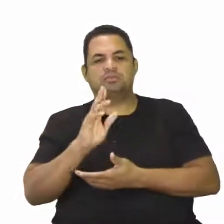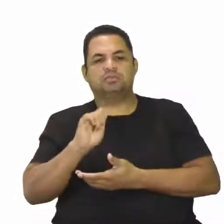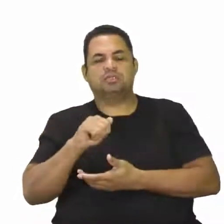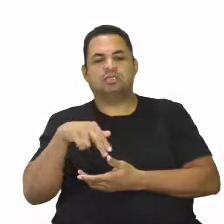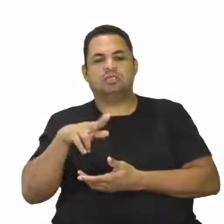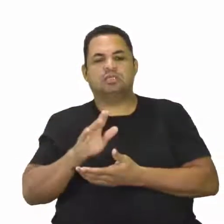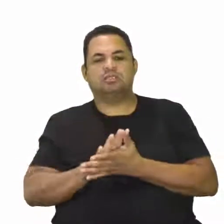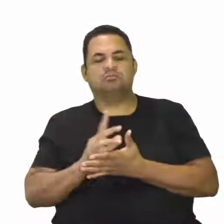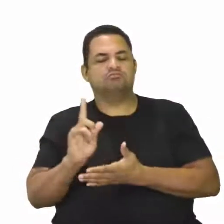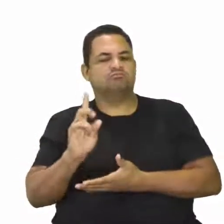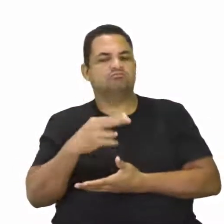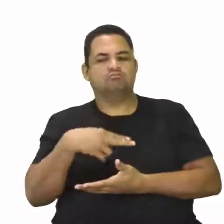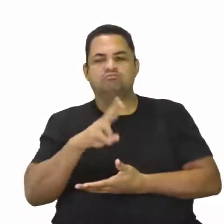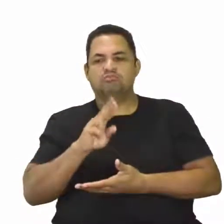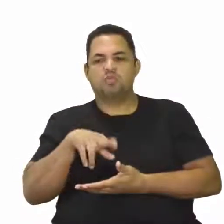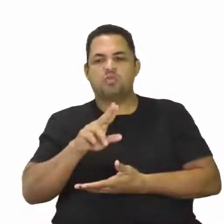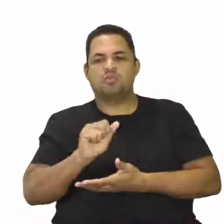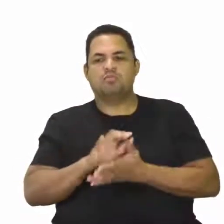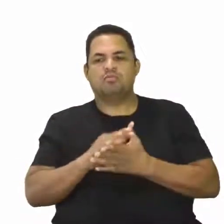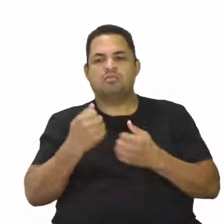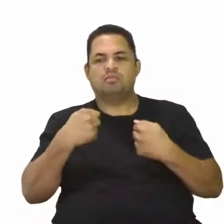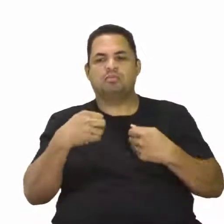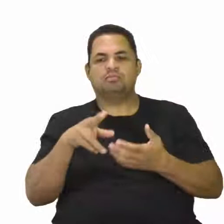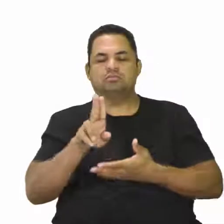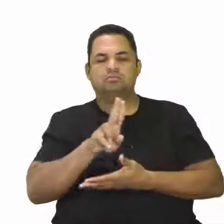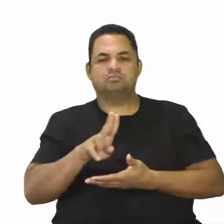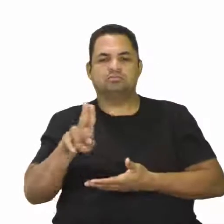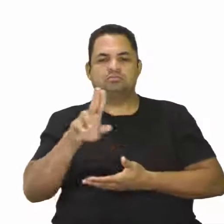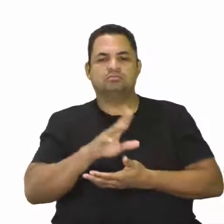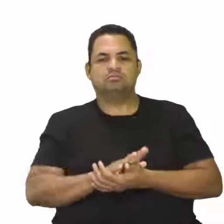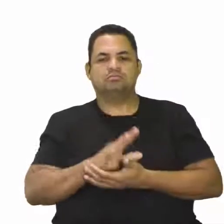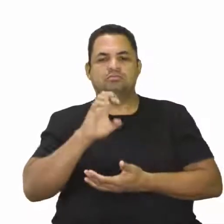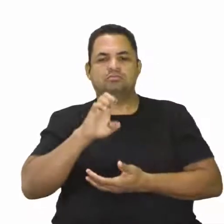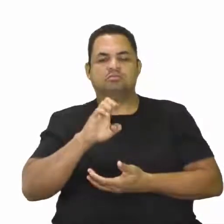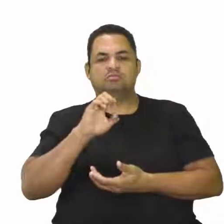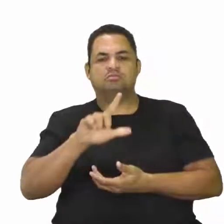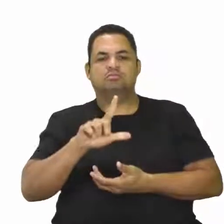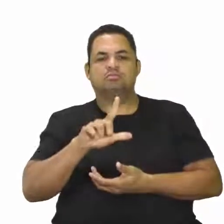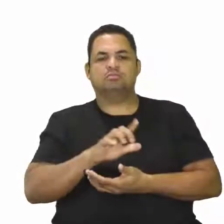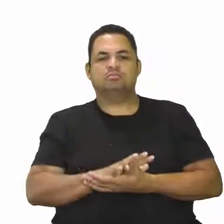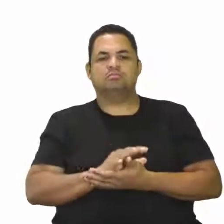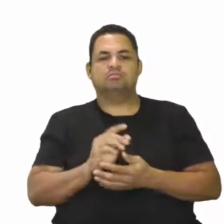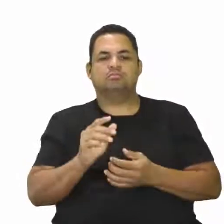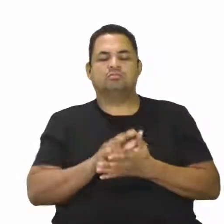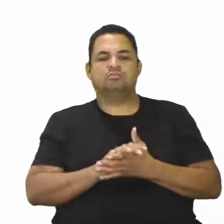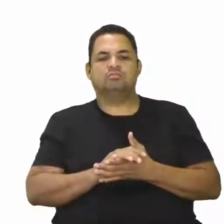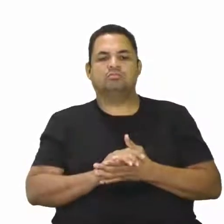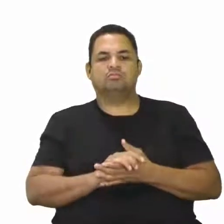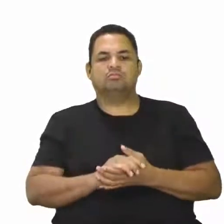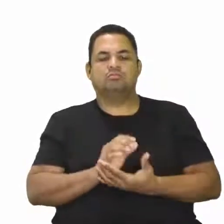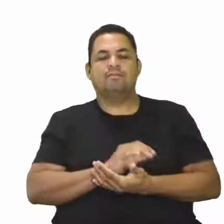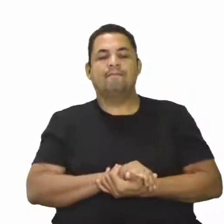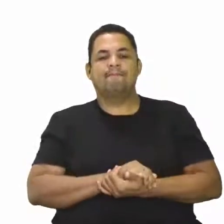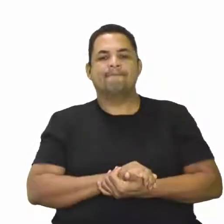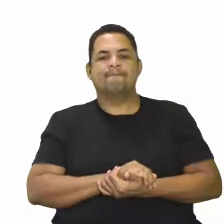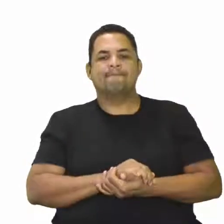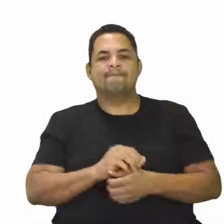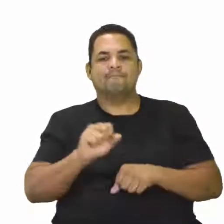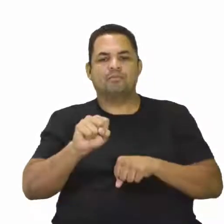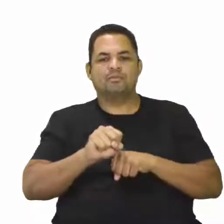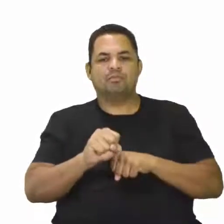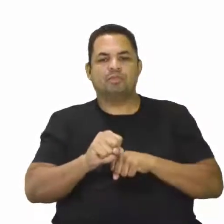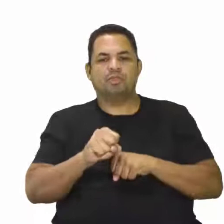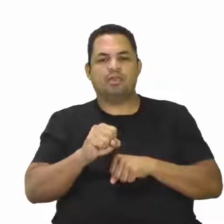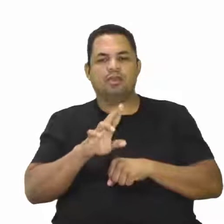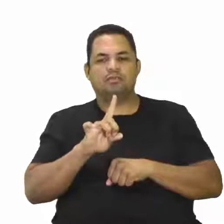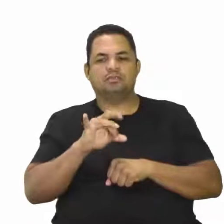lo? Nunca, tá? Sempre vamos utilizar o ele, pronome, artigo feminino, artigo